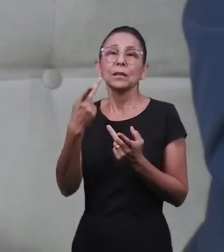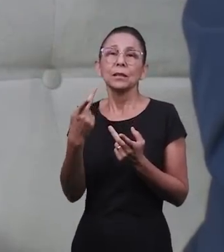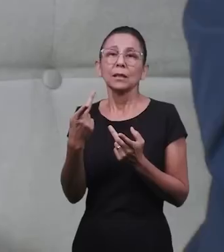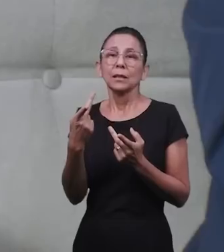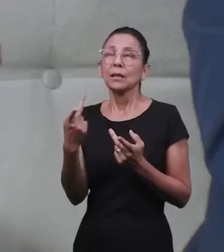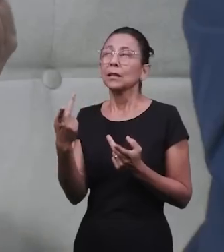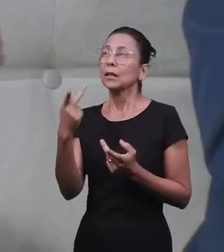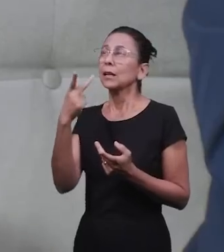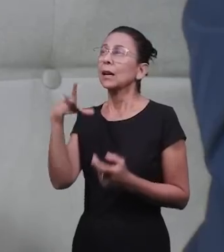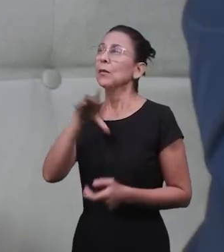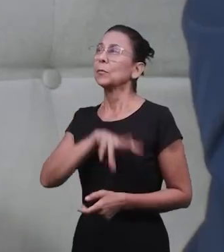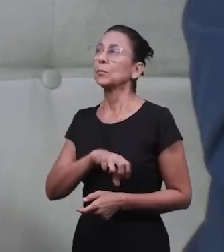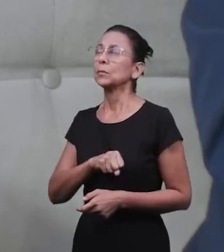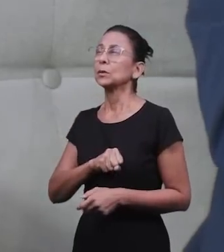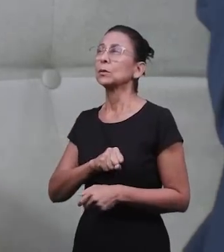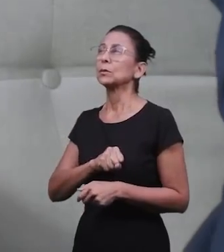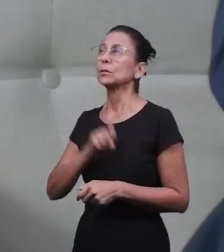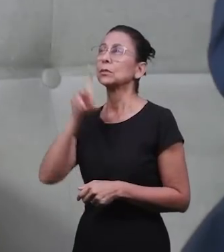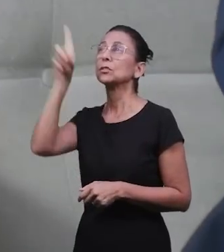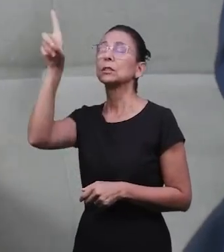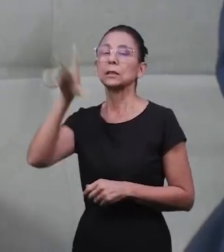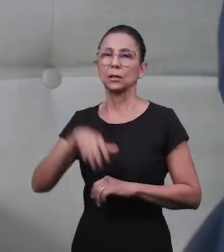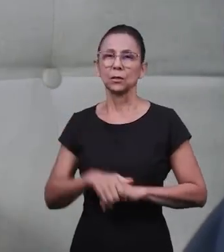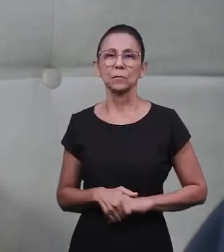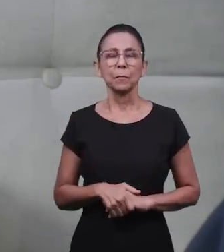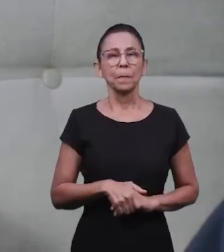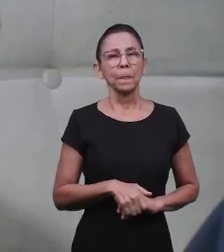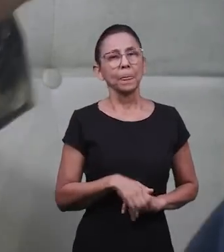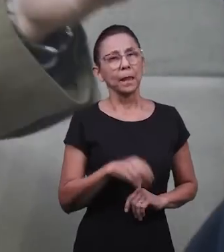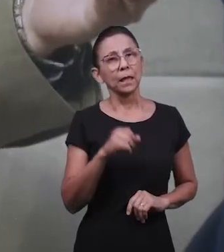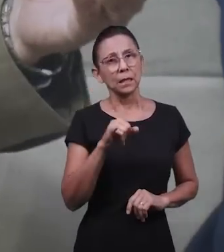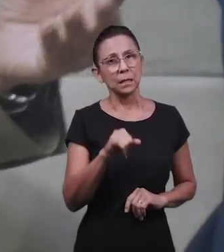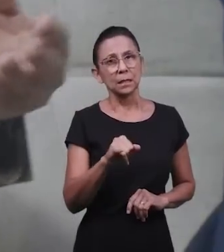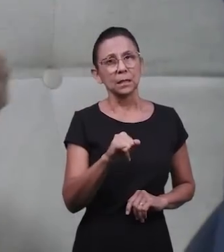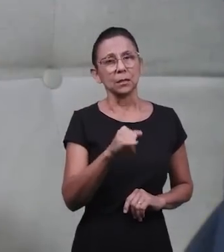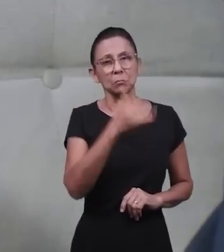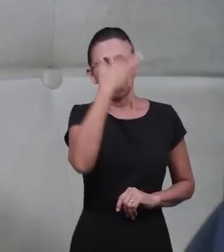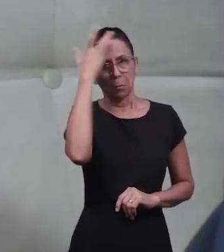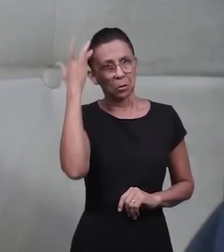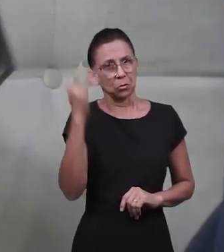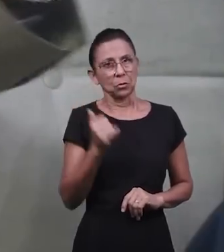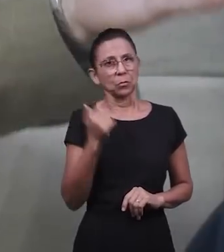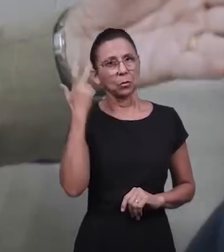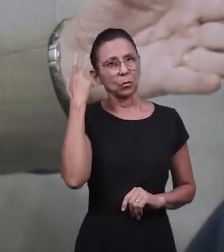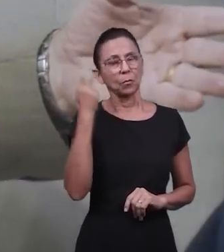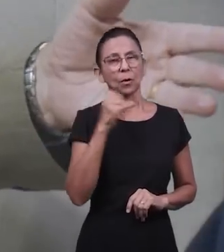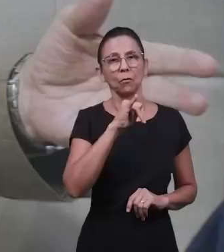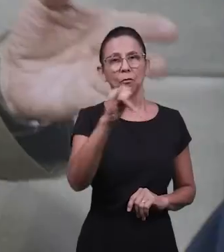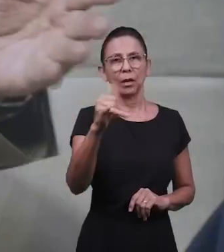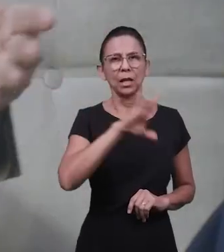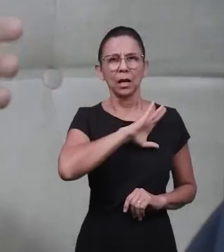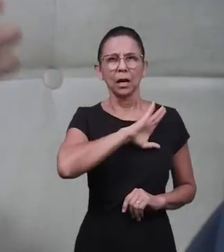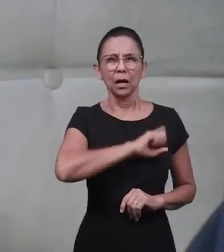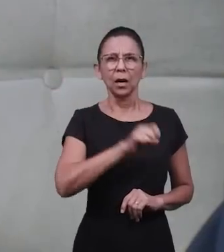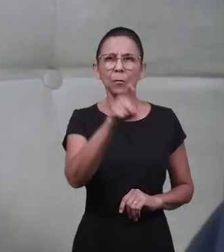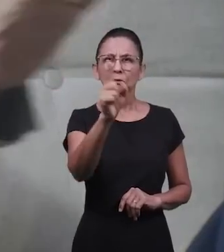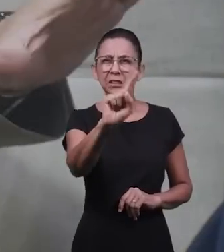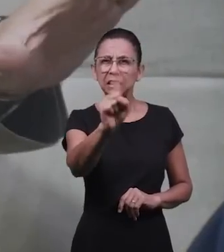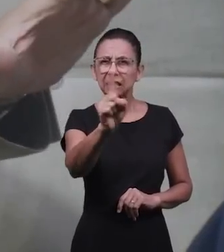grandeza deste amor. Glória a Jesus. Porque geralmente você, quando a pessoa não te ama, declara para você que não te ama,